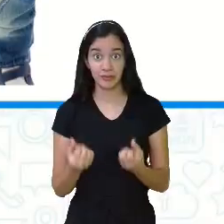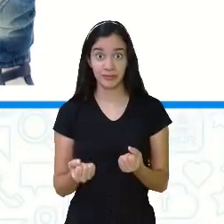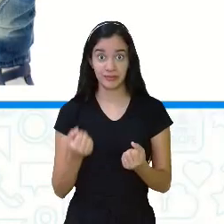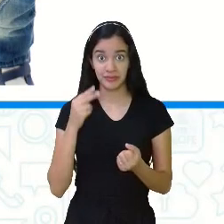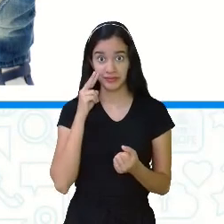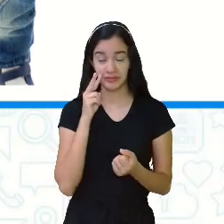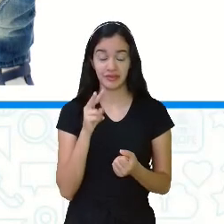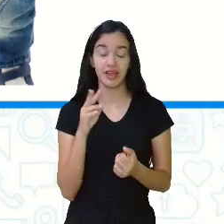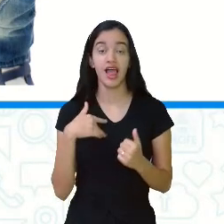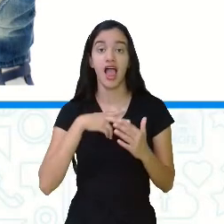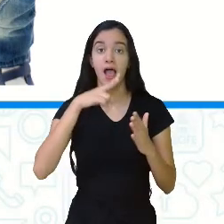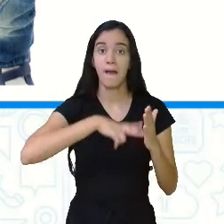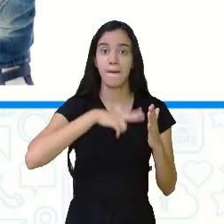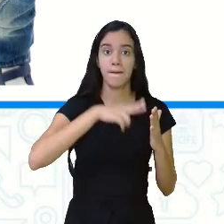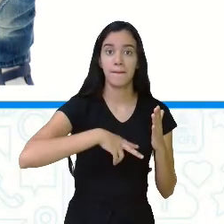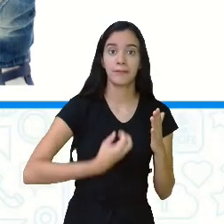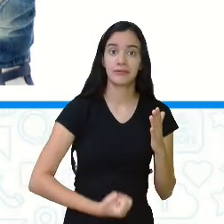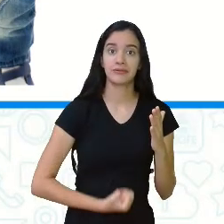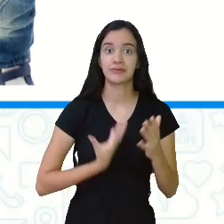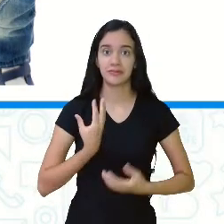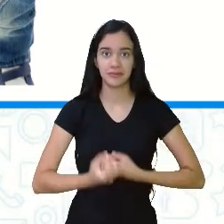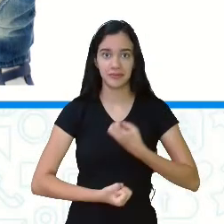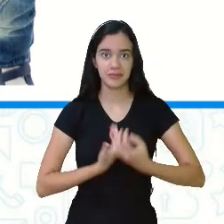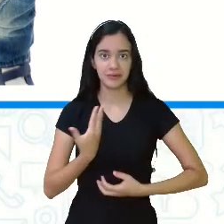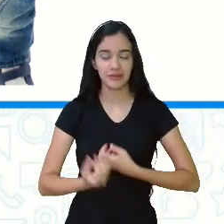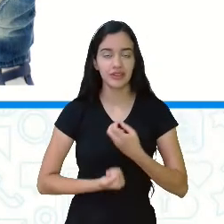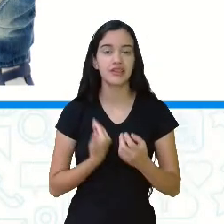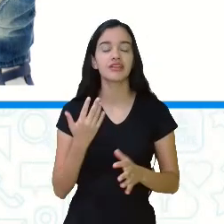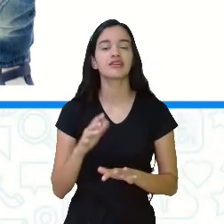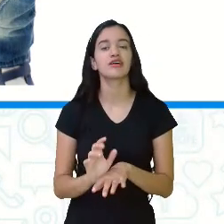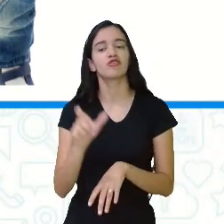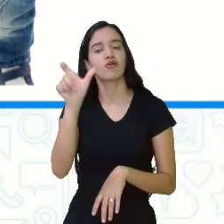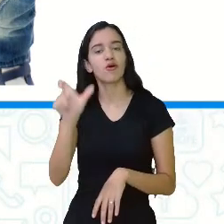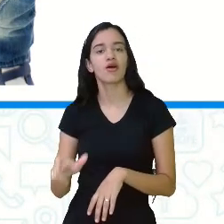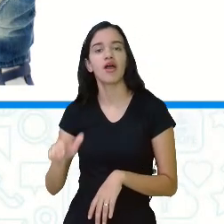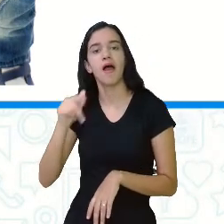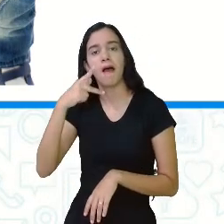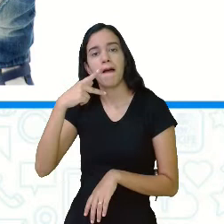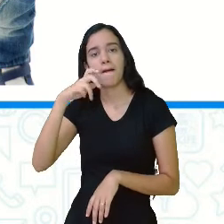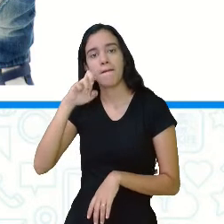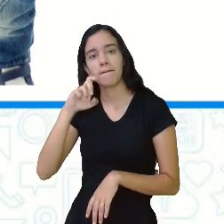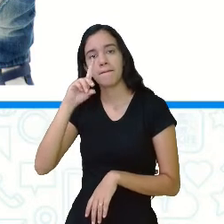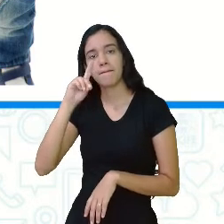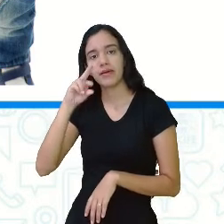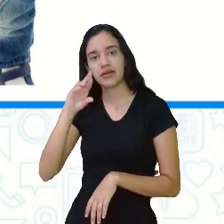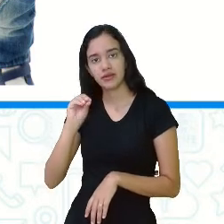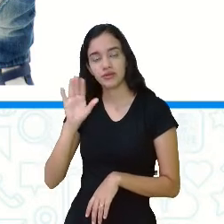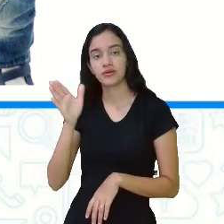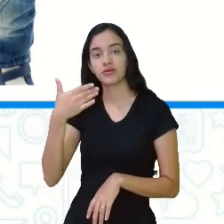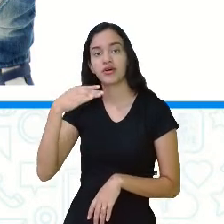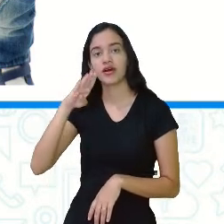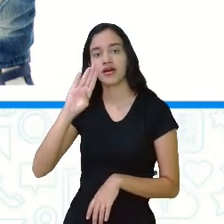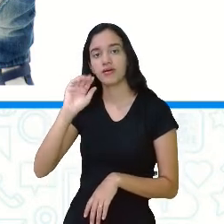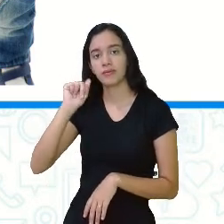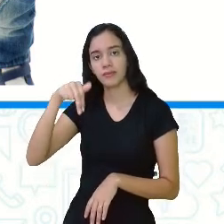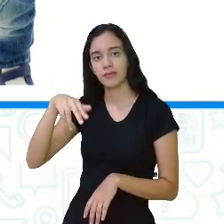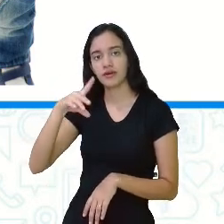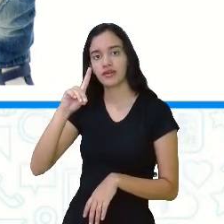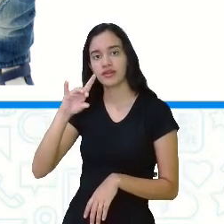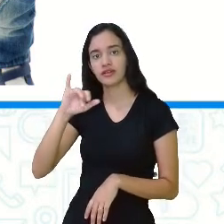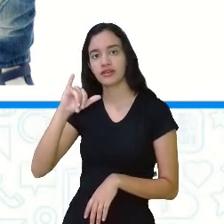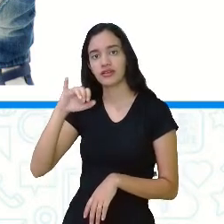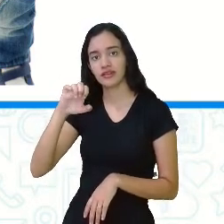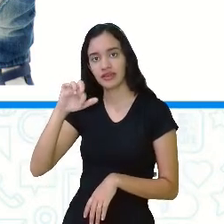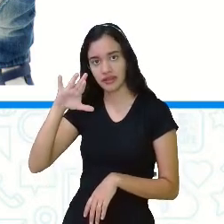esse. Esse poema é de um autor chamado Pedro Bandeira, que, vocês já sabem, né? Adoro ler os